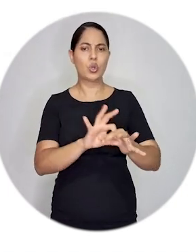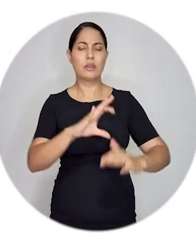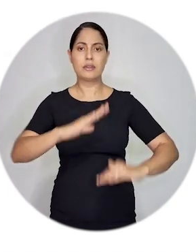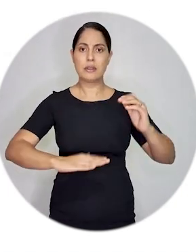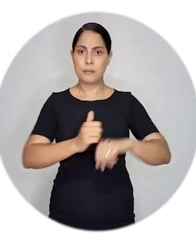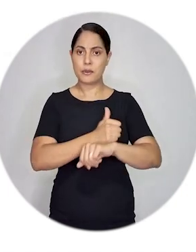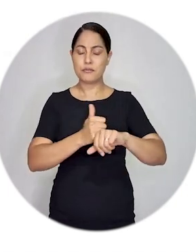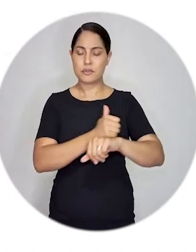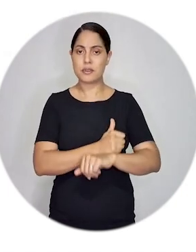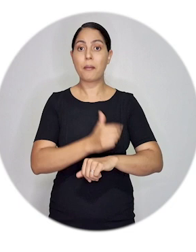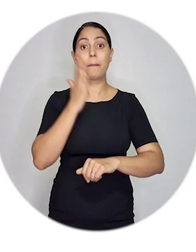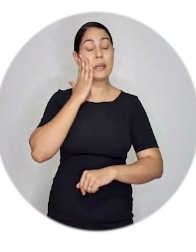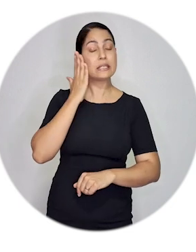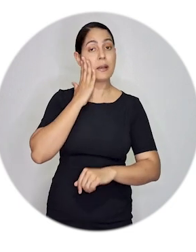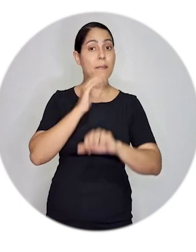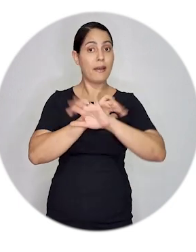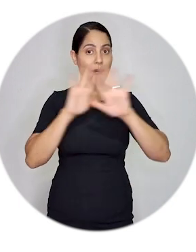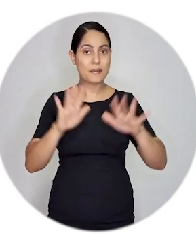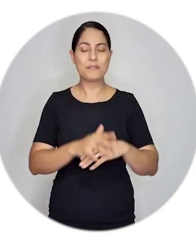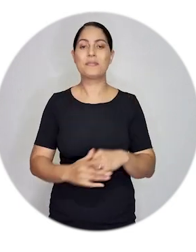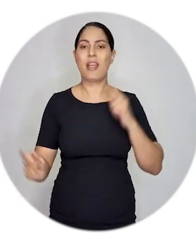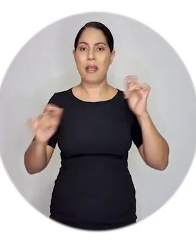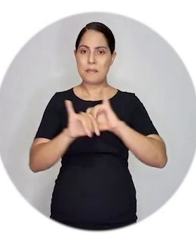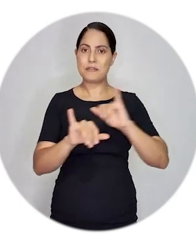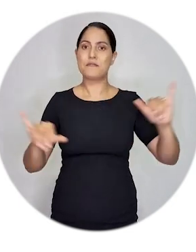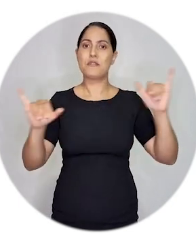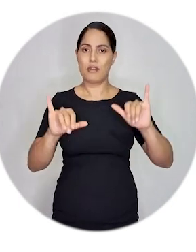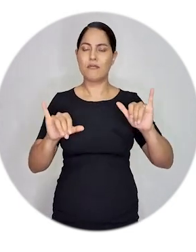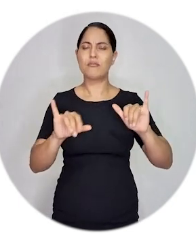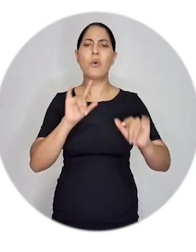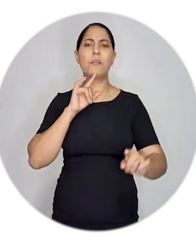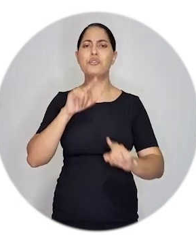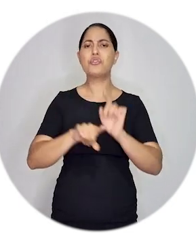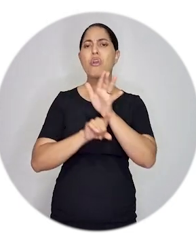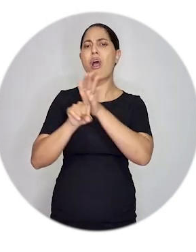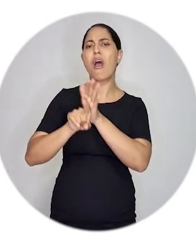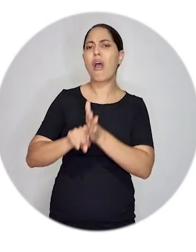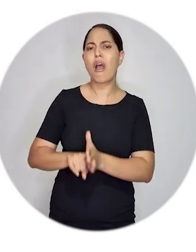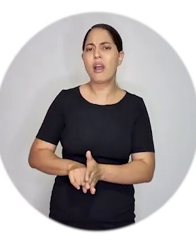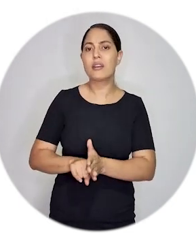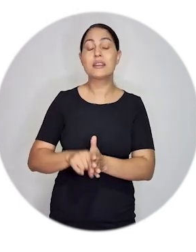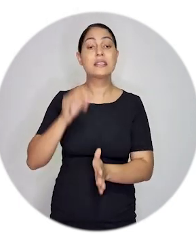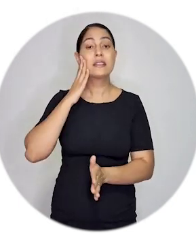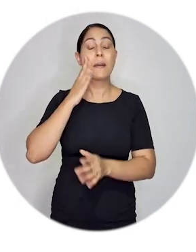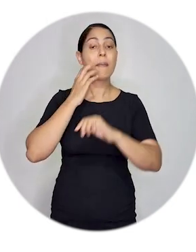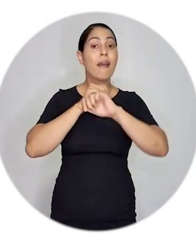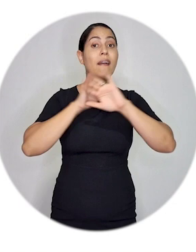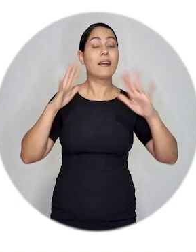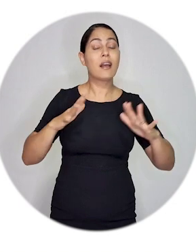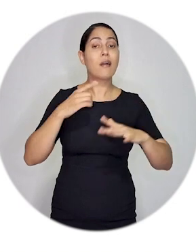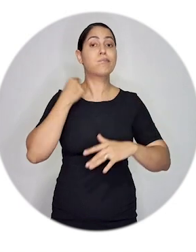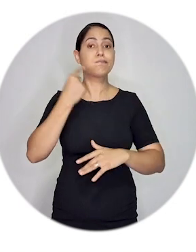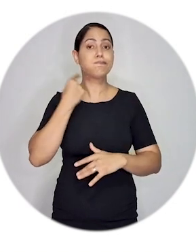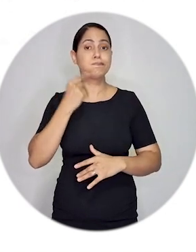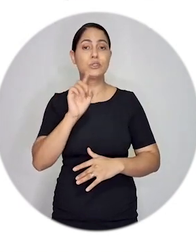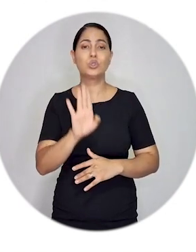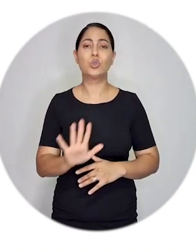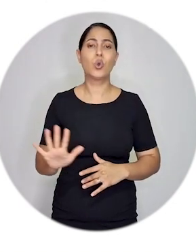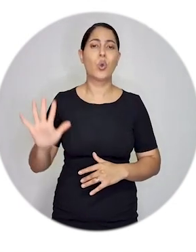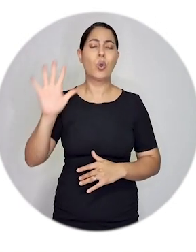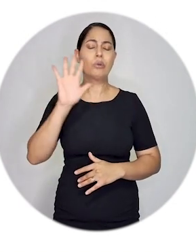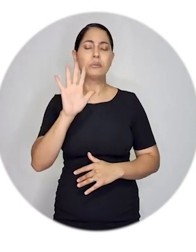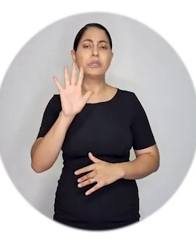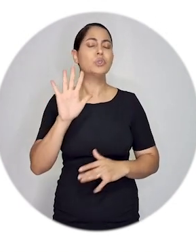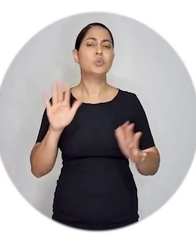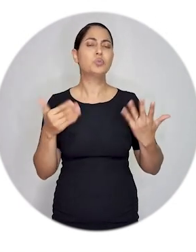do exercício da profissão. A imprensa ressaltou ainda que o propósito do levantamento é conhecer a realidade dos advogados e